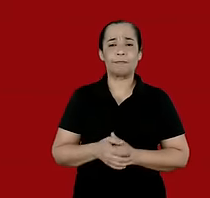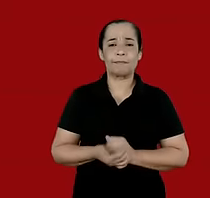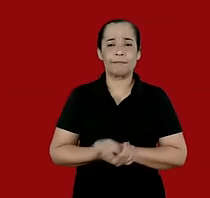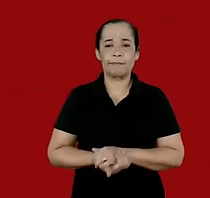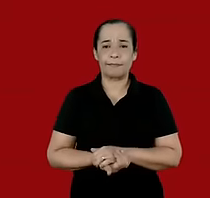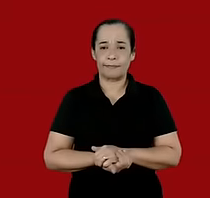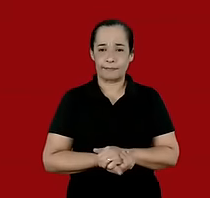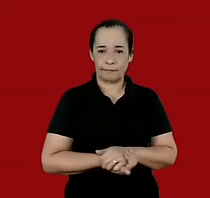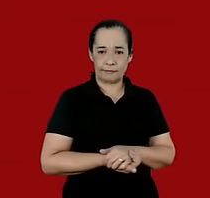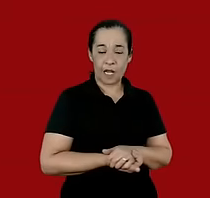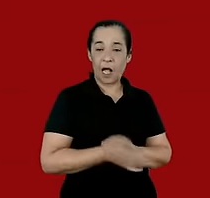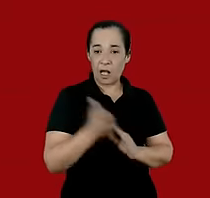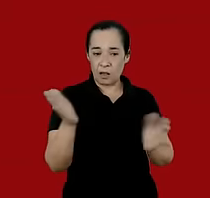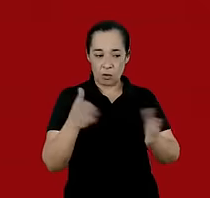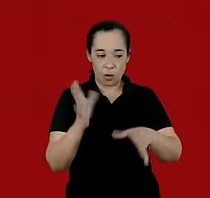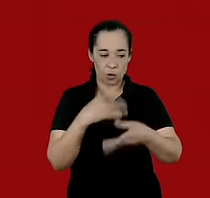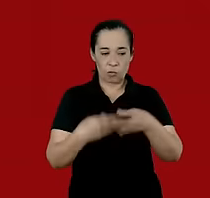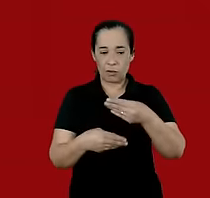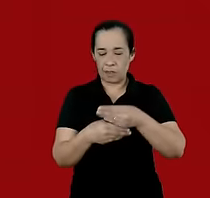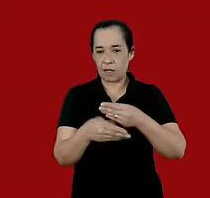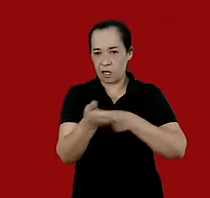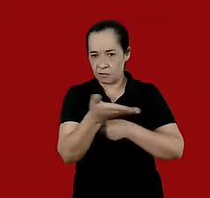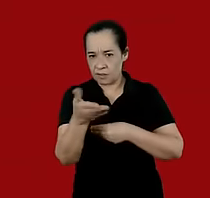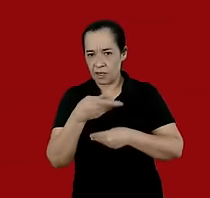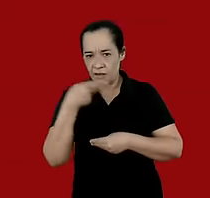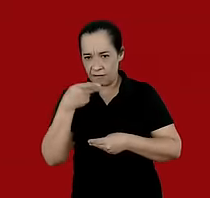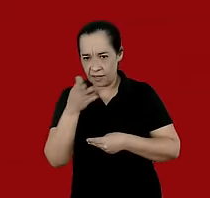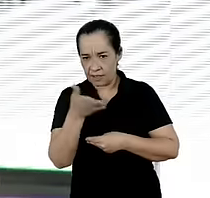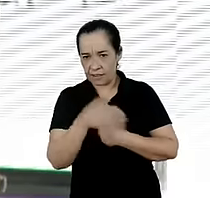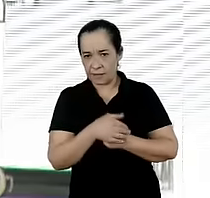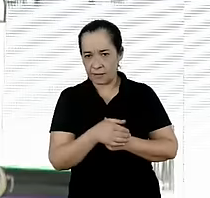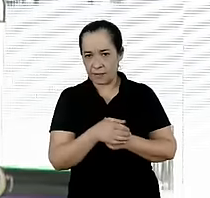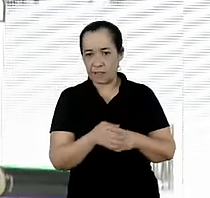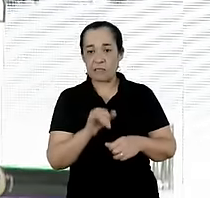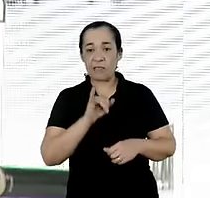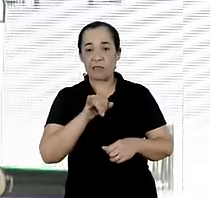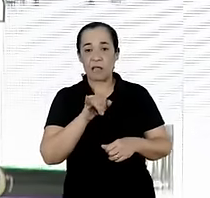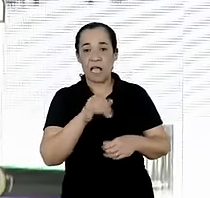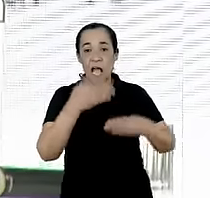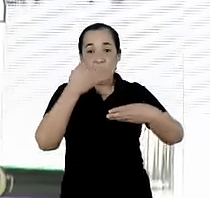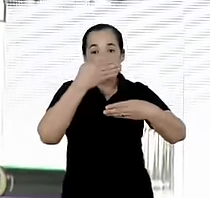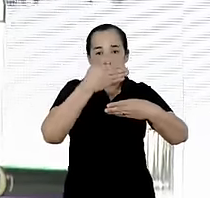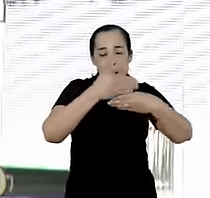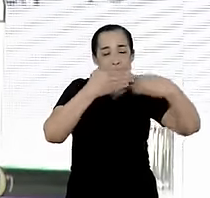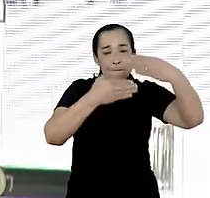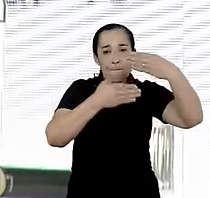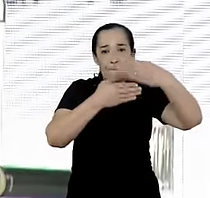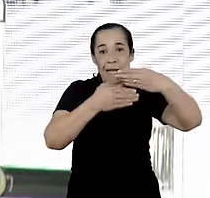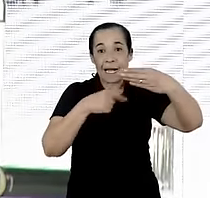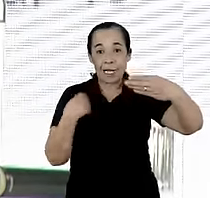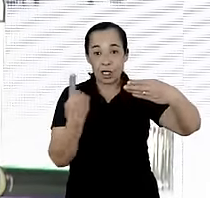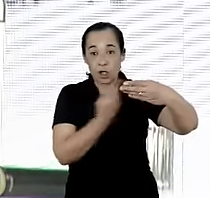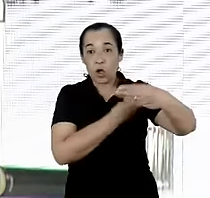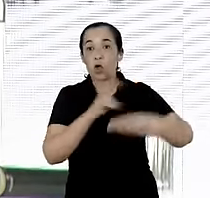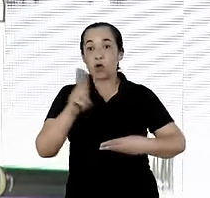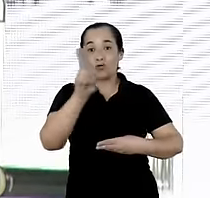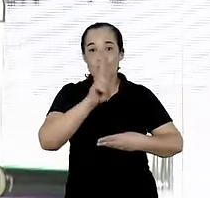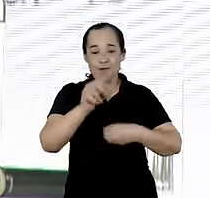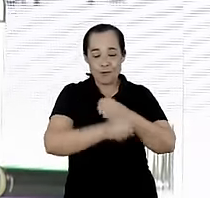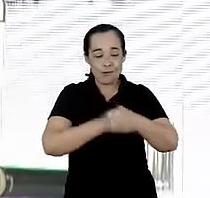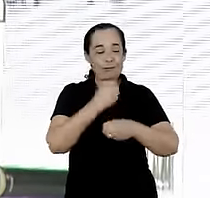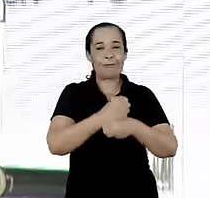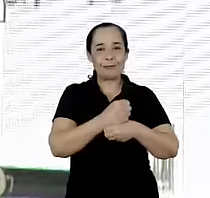complementar pegar o gancho da sua fala aqui talvez Bruno esse tenha sido o slide que a gente mais utilizou na Bradesco asset em 2023 uma